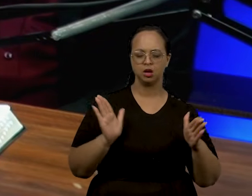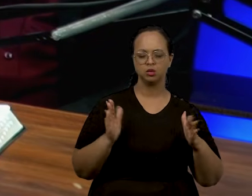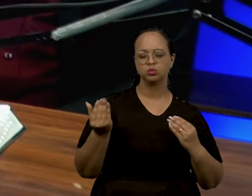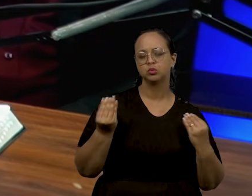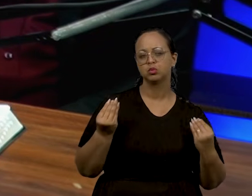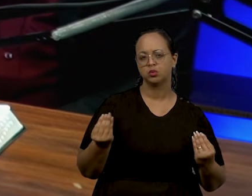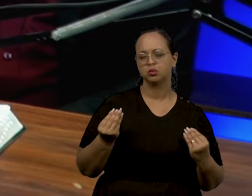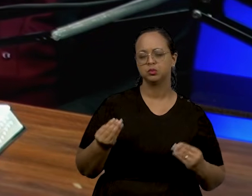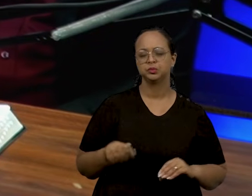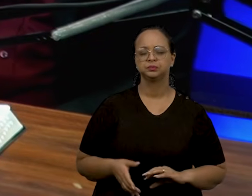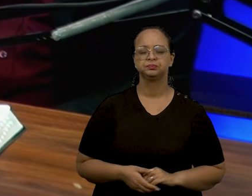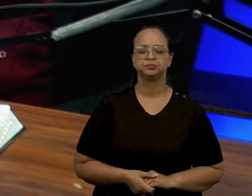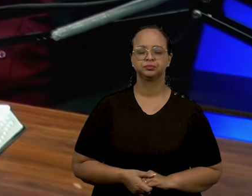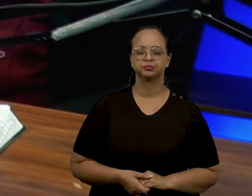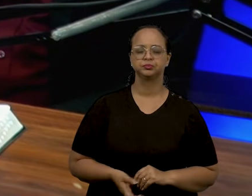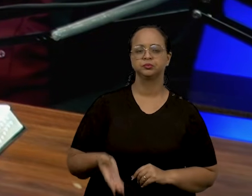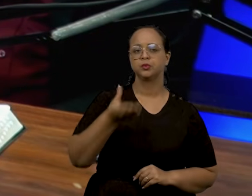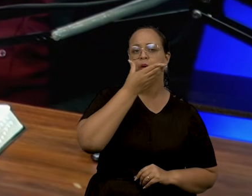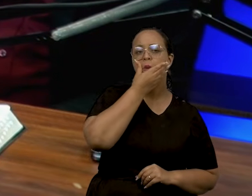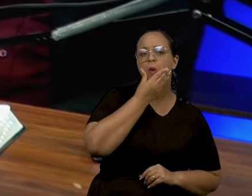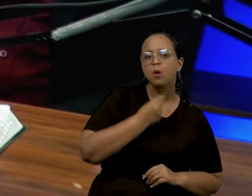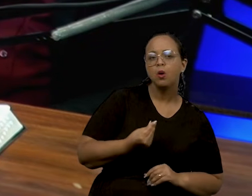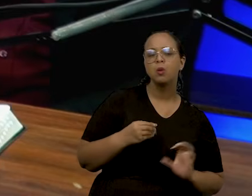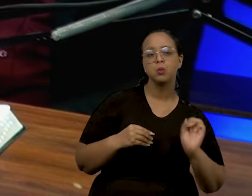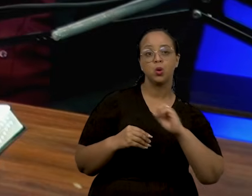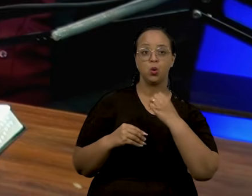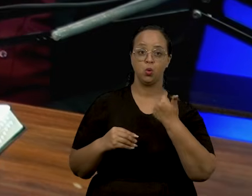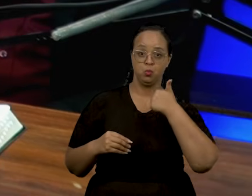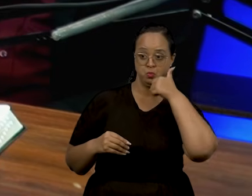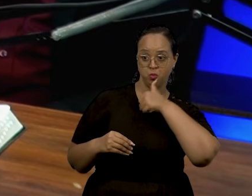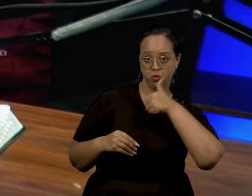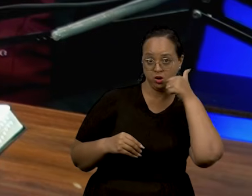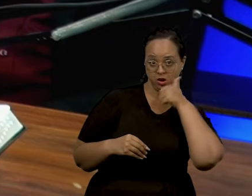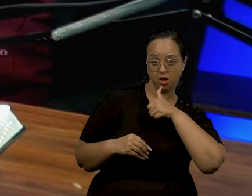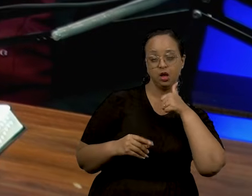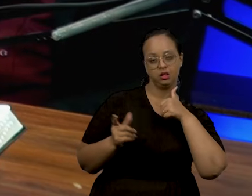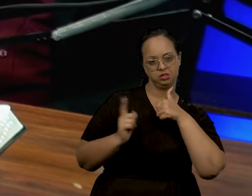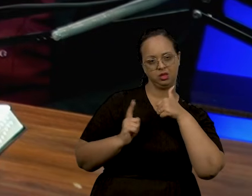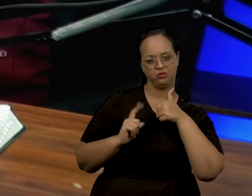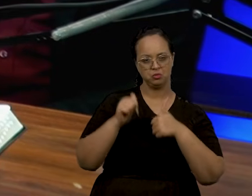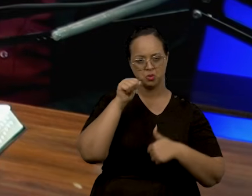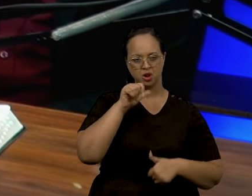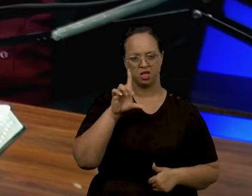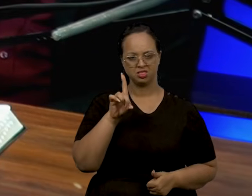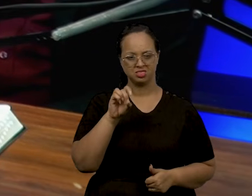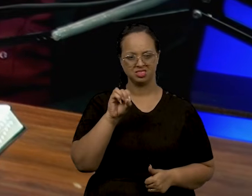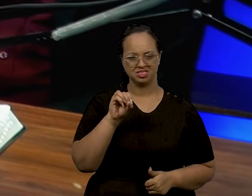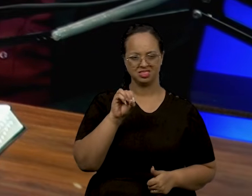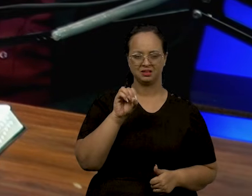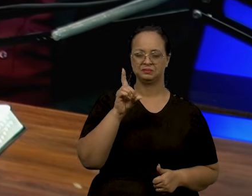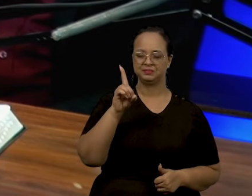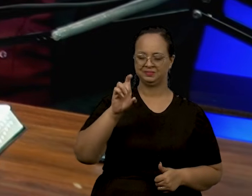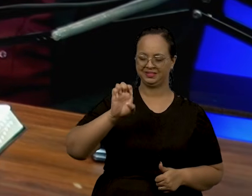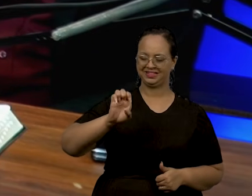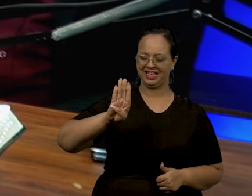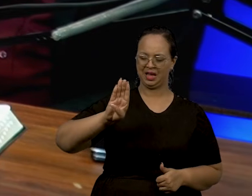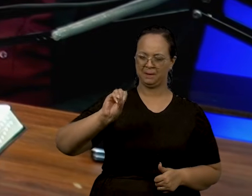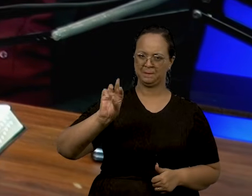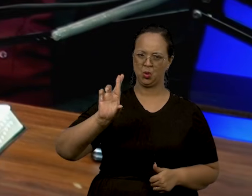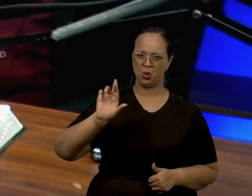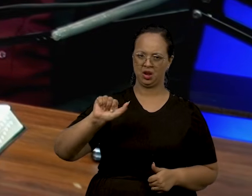para exercer essa função, né, diante do povo. Então, quando o povo tinha qualquer demanda, né, qualquer impasse